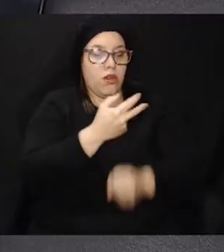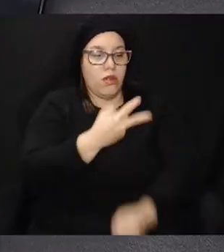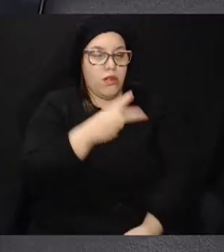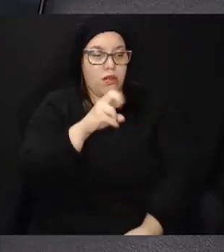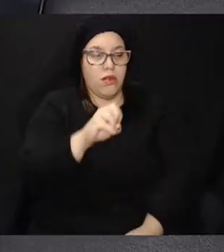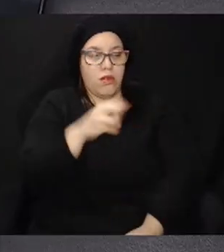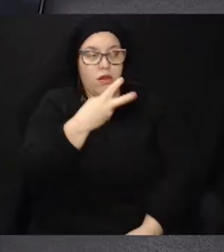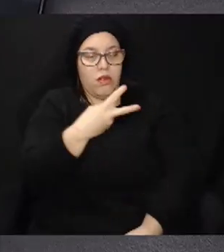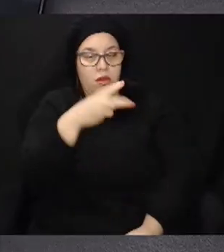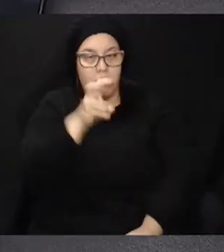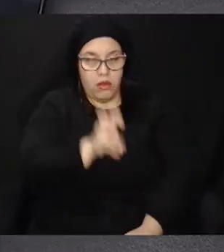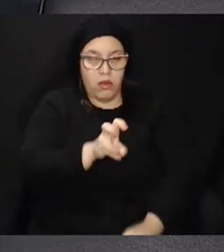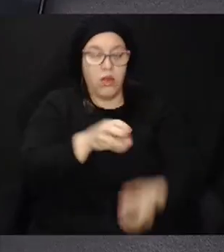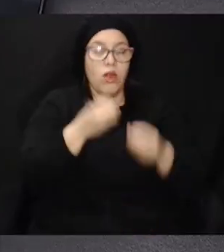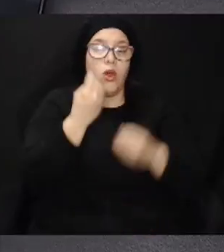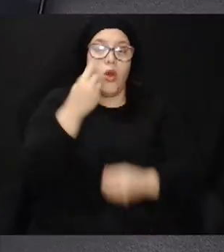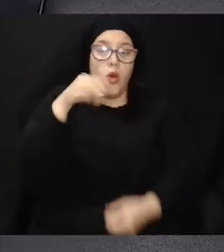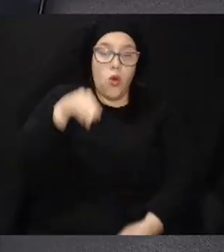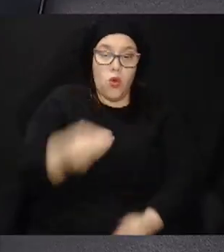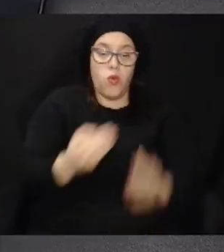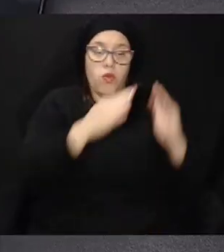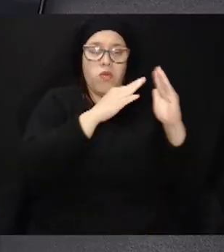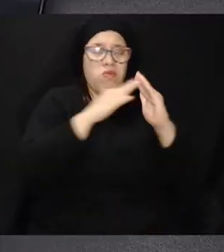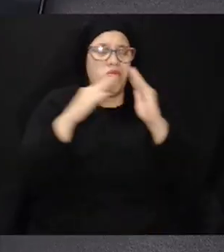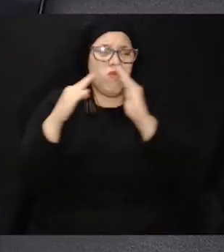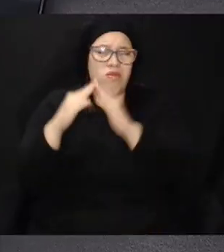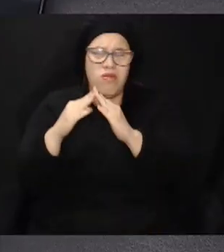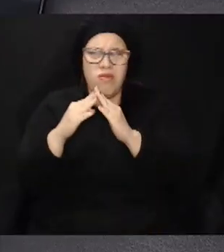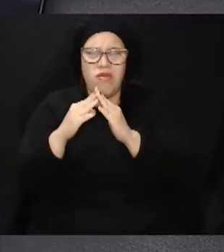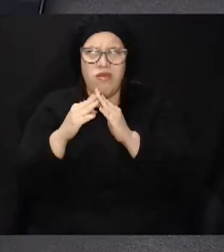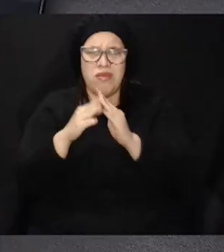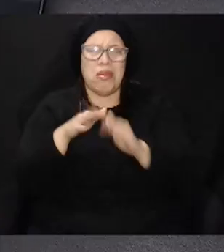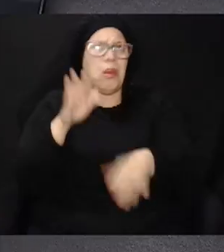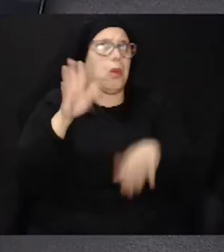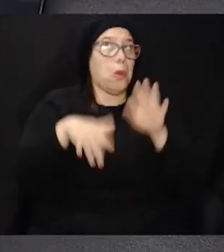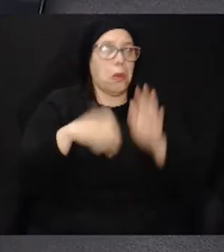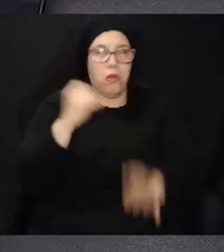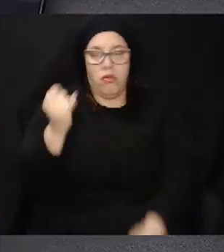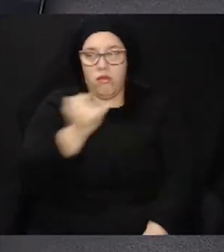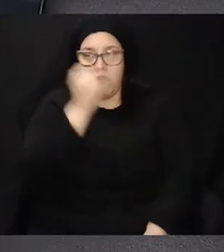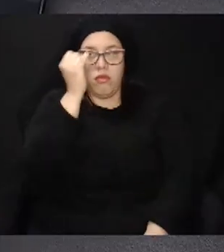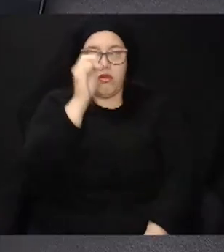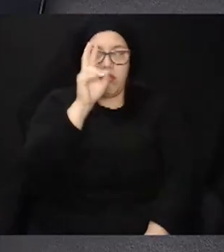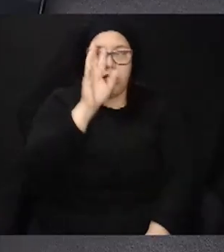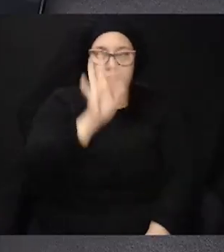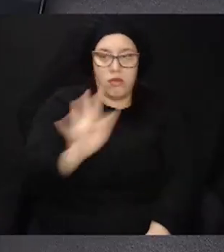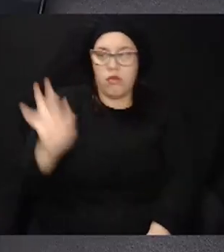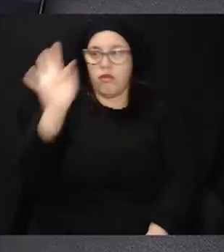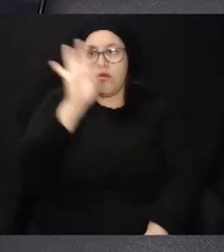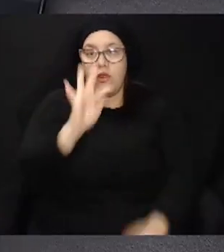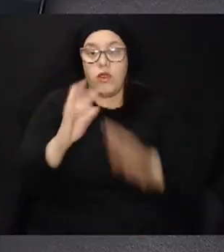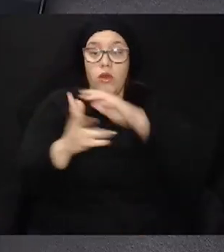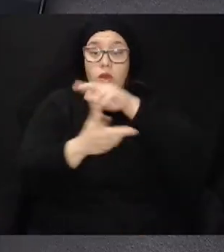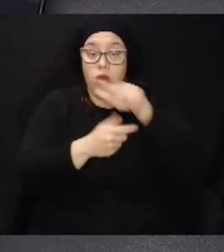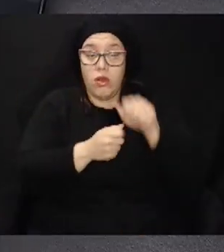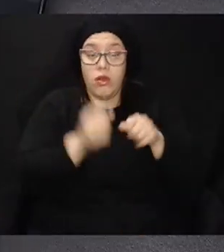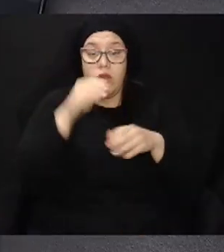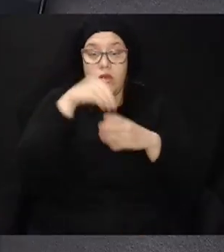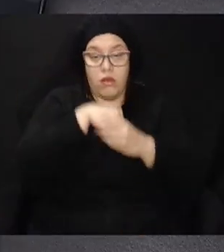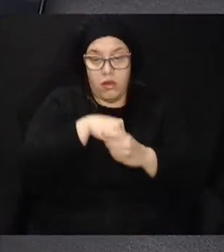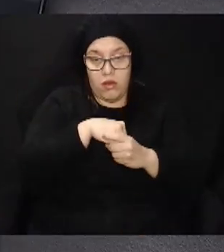cidade com 1.200.000 habitantes, mas que tem as mais importantes universidades do país e do mundo dentro do nosso